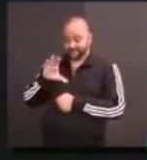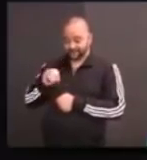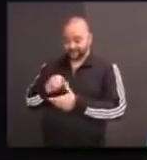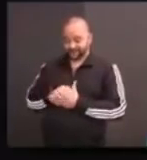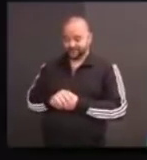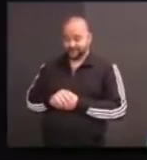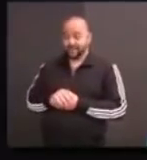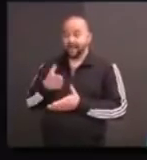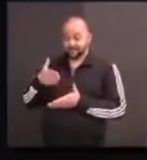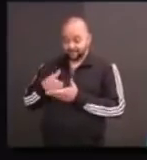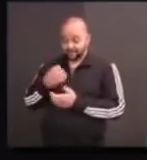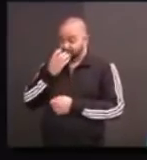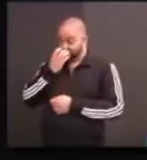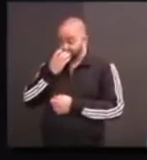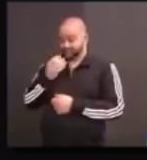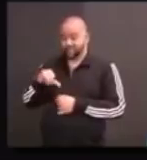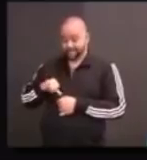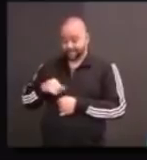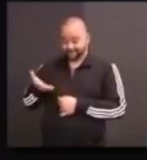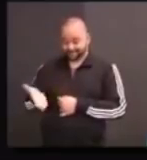Até a cachorra.